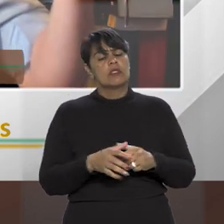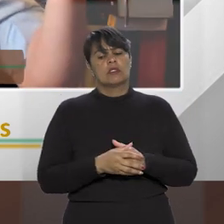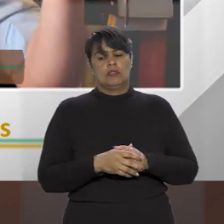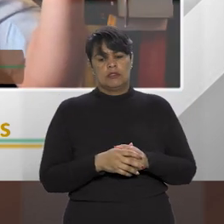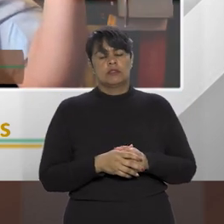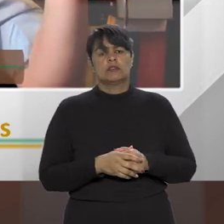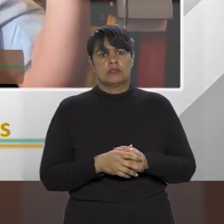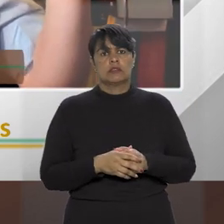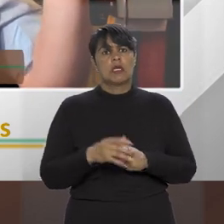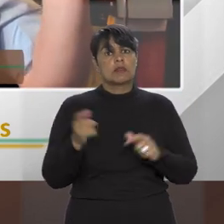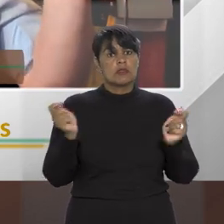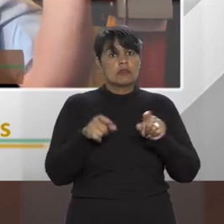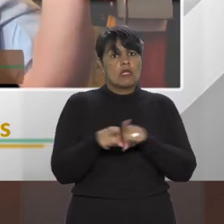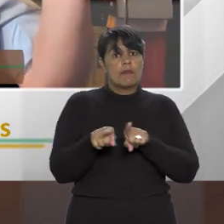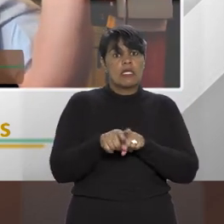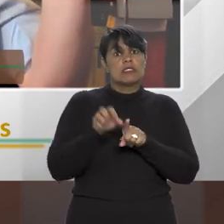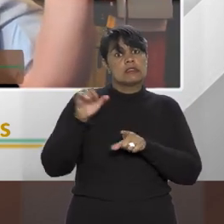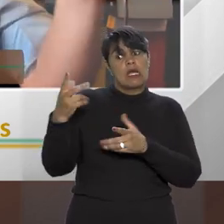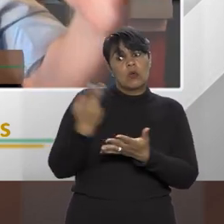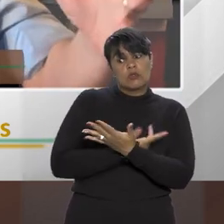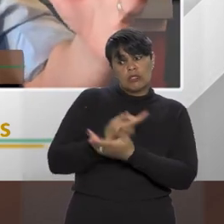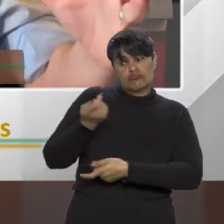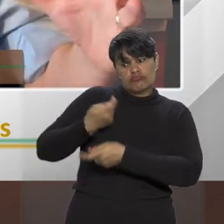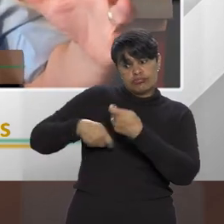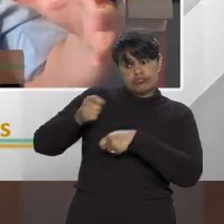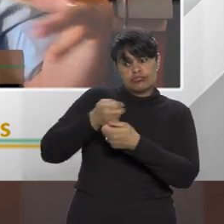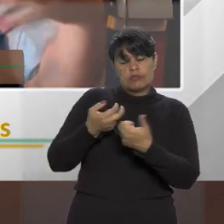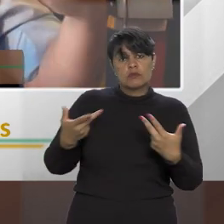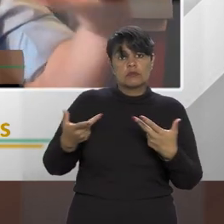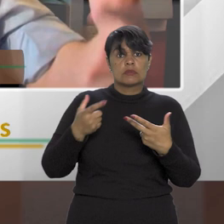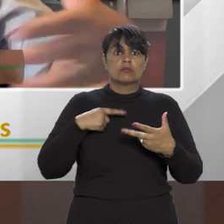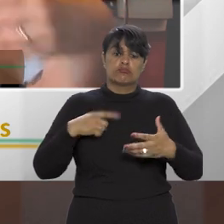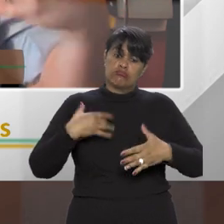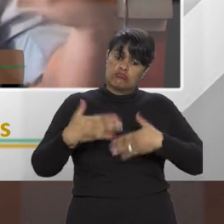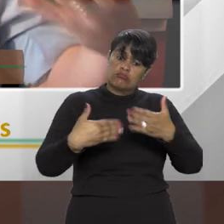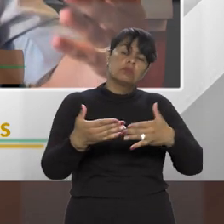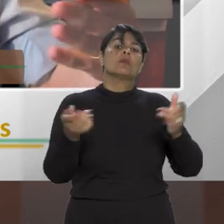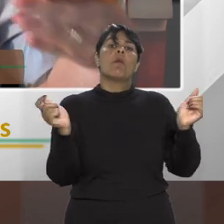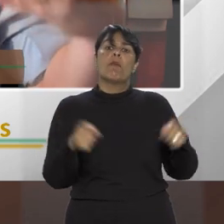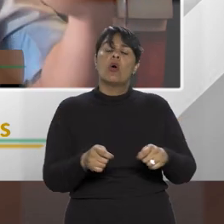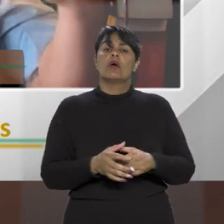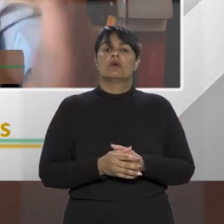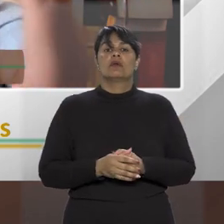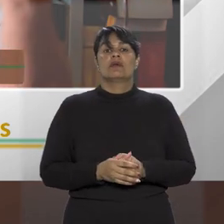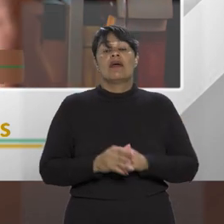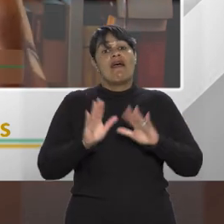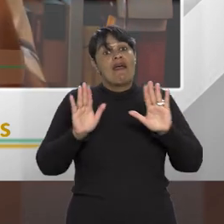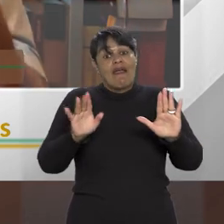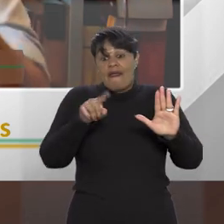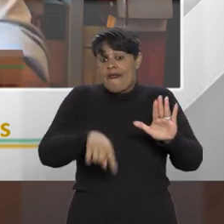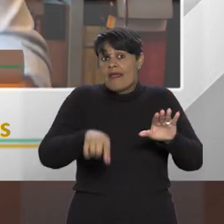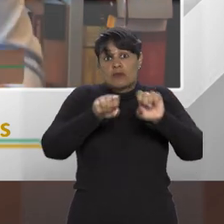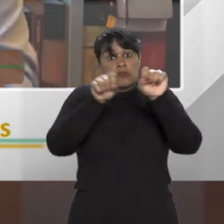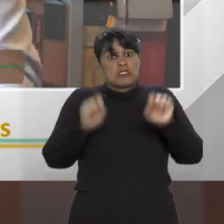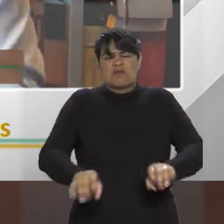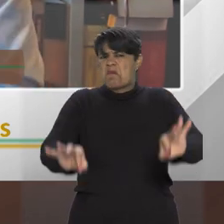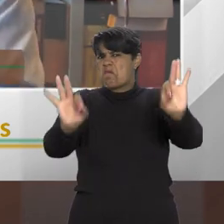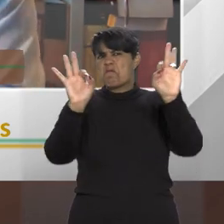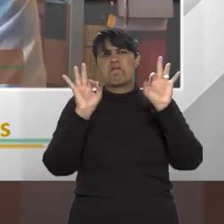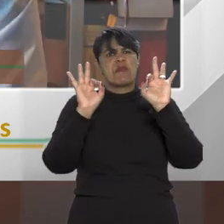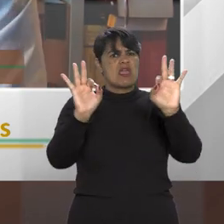entre as portas. Então, é um sistema recheado de institutos, de instrumentos que permitem que ele vá